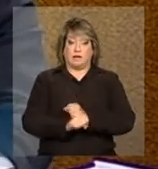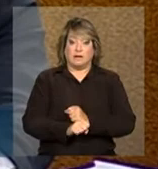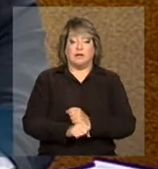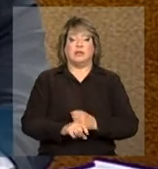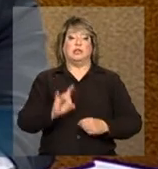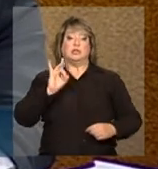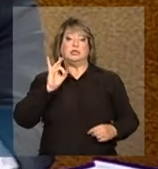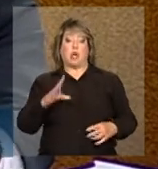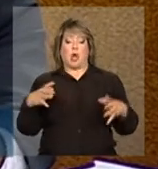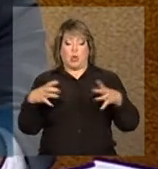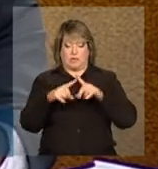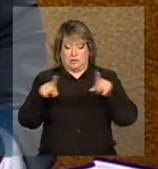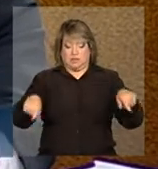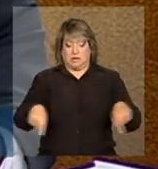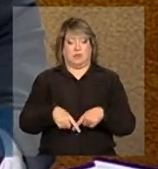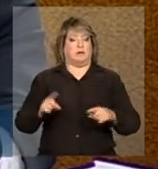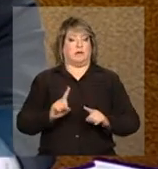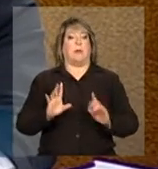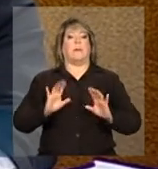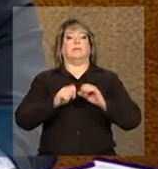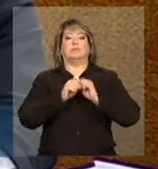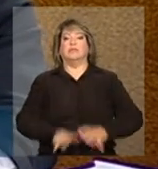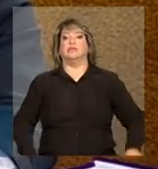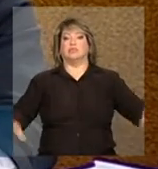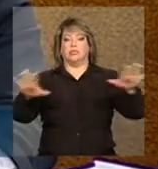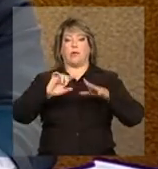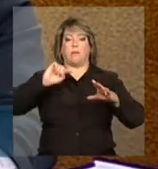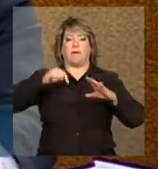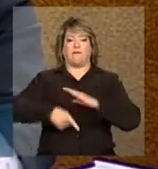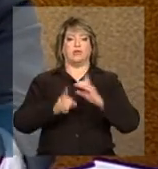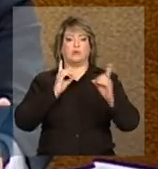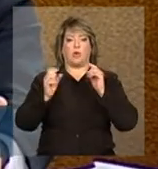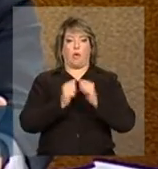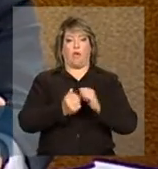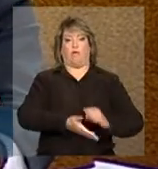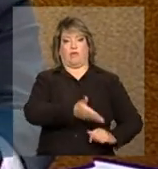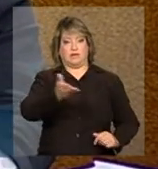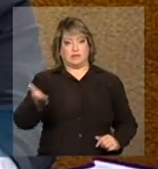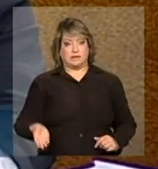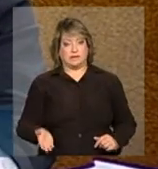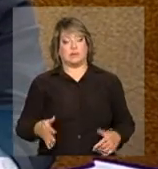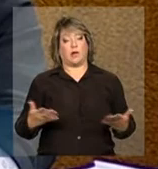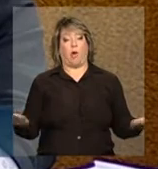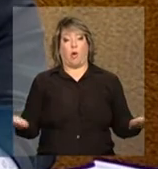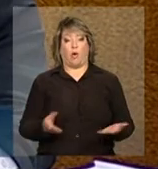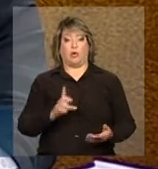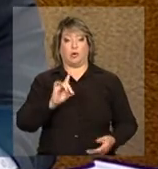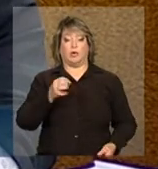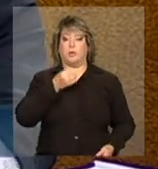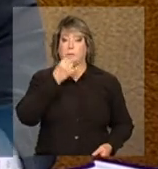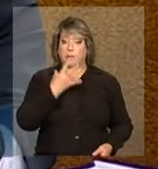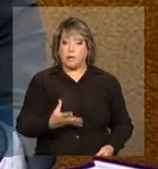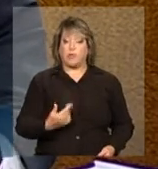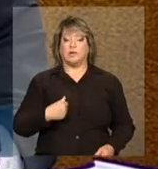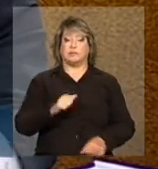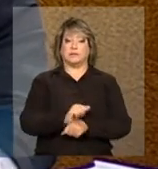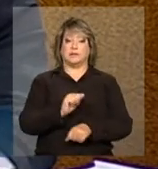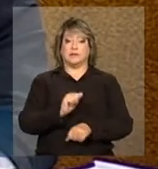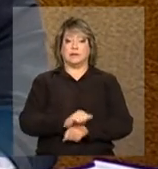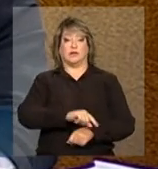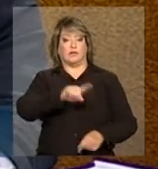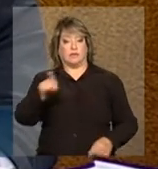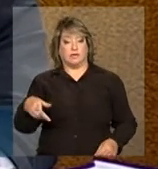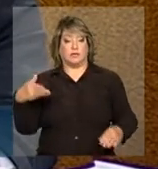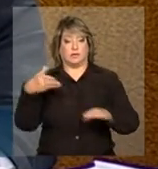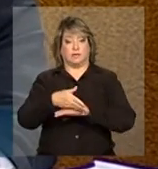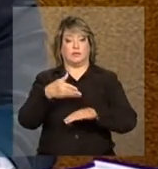orçamentárias somente em gabinetes, mas sim em intensa discussão com vocês. Então, espero que o nosso dia de hoje seja um grande dia e espero contar com a